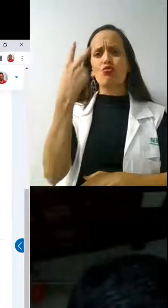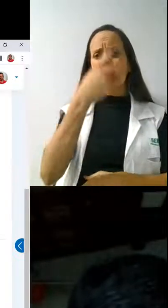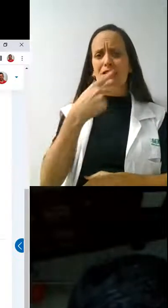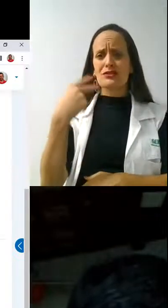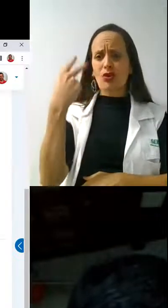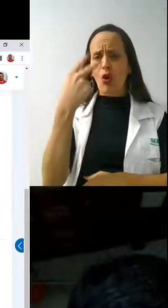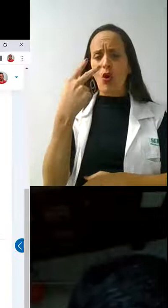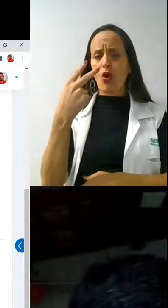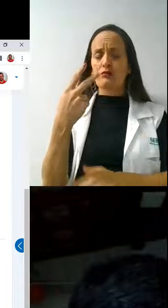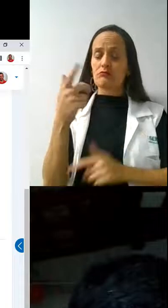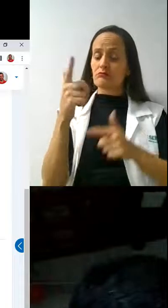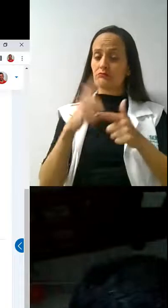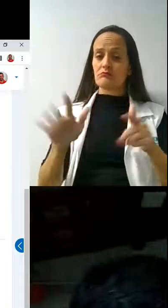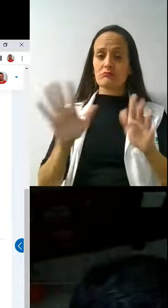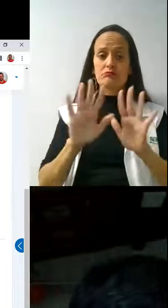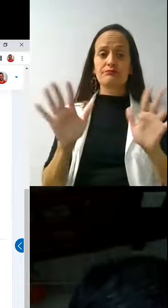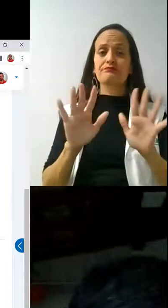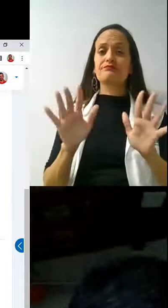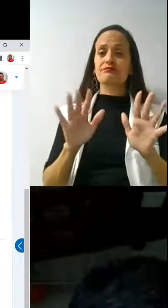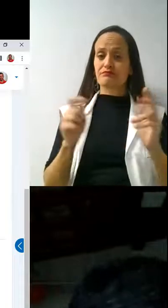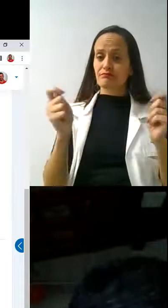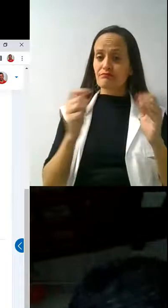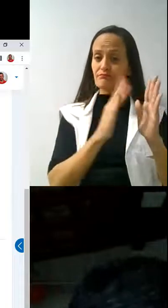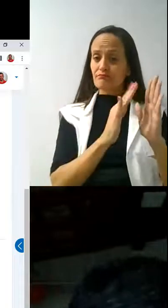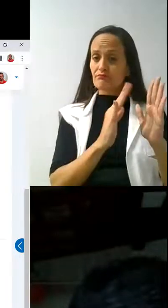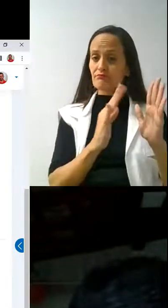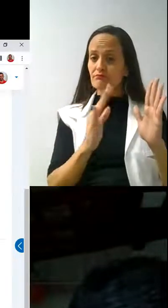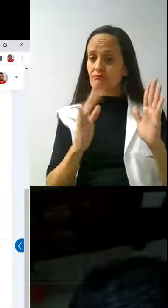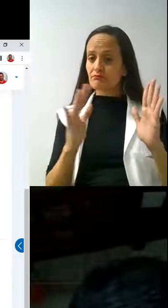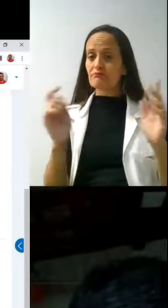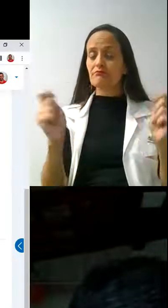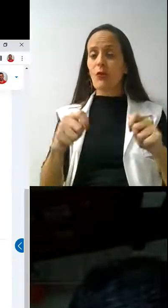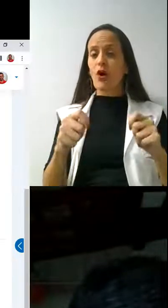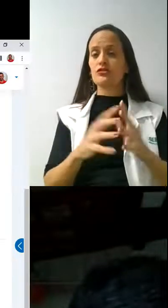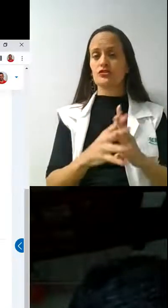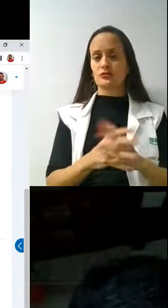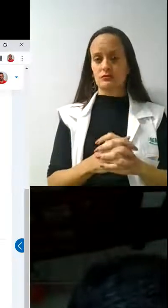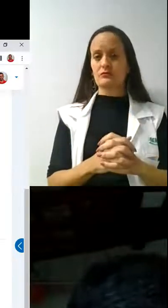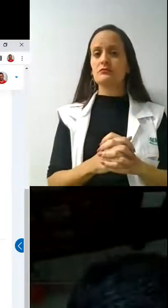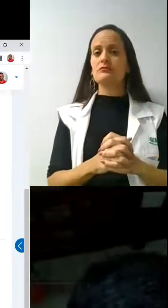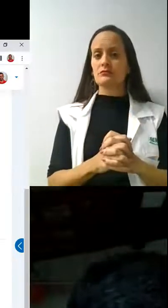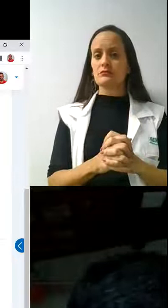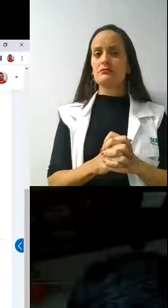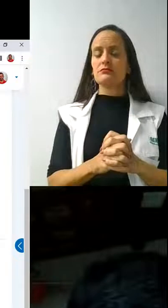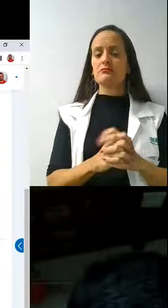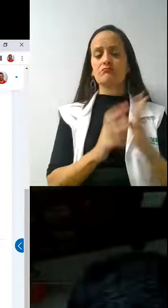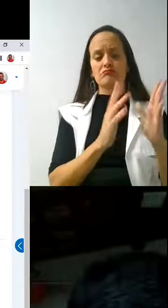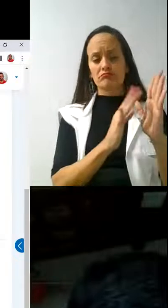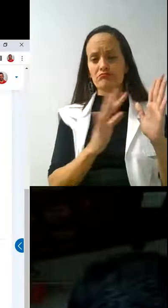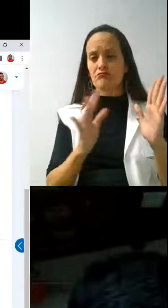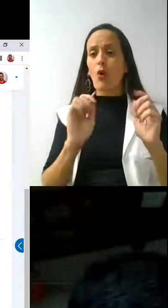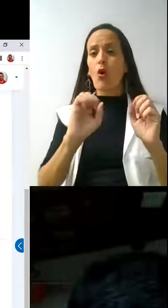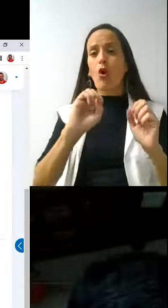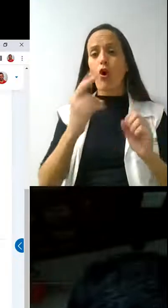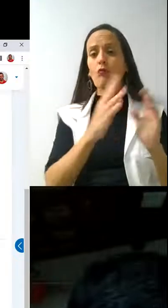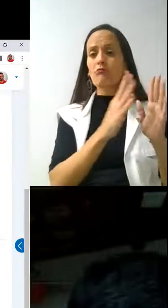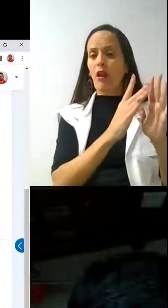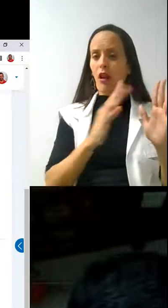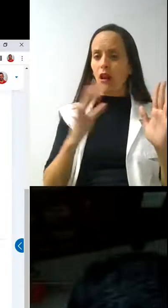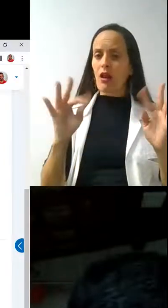ficar 2 horas e 20 assistindo a aula, né? Então, assim, escolha sua, né? Tem a opção de você assistir a web,